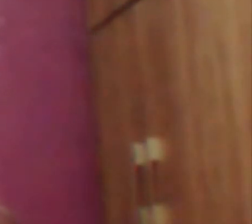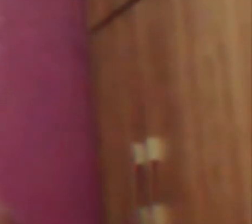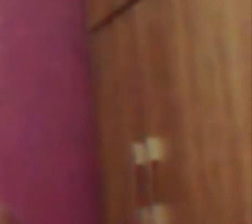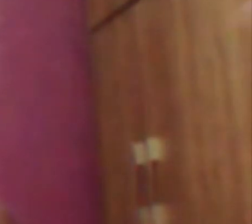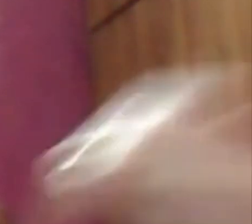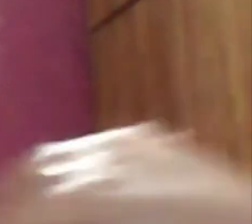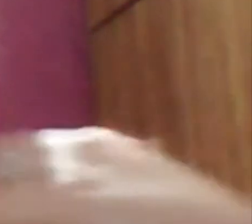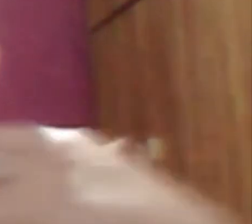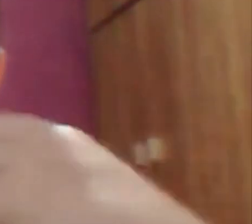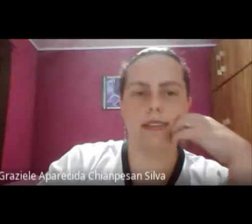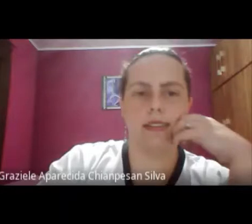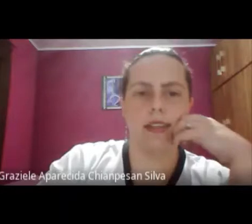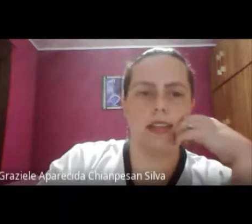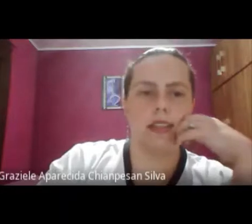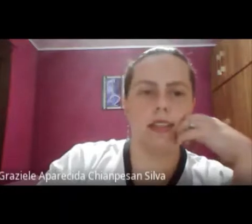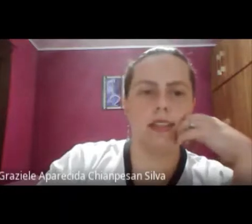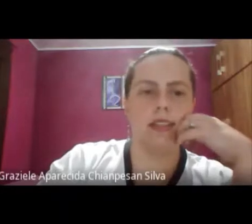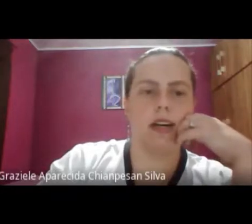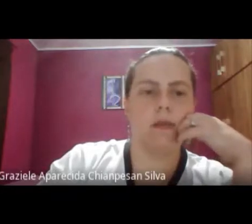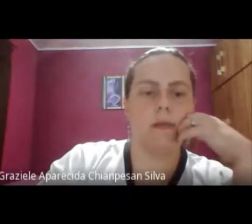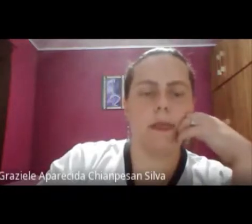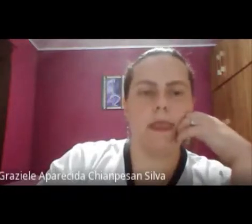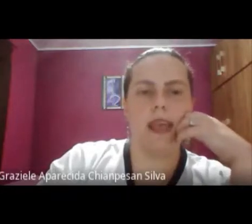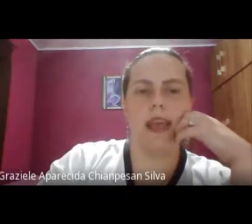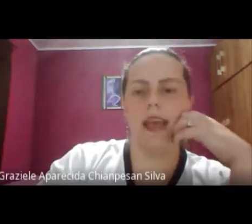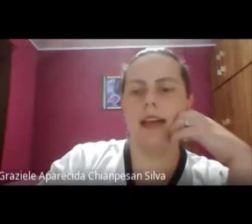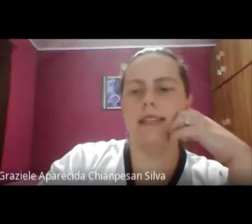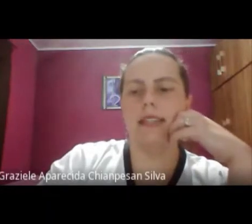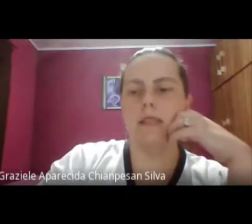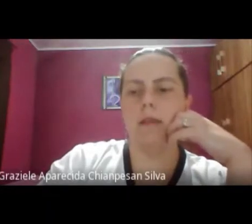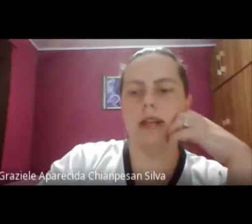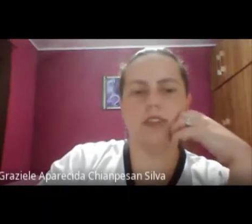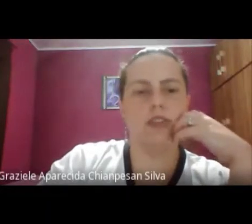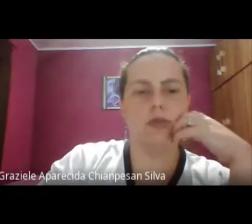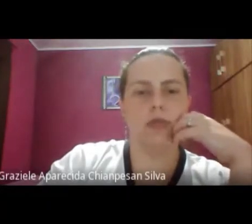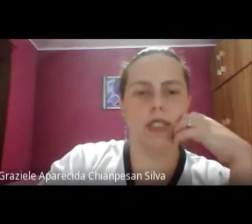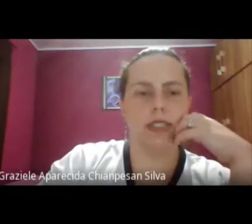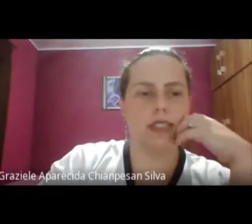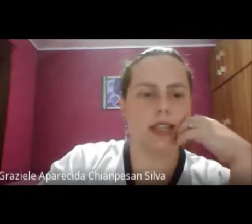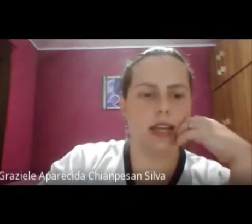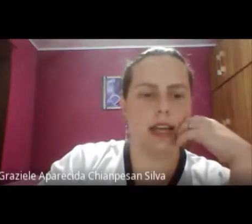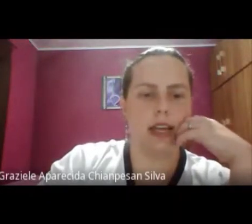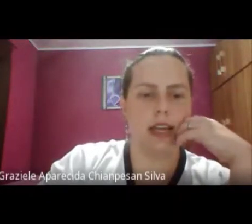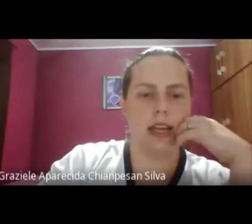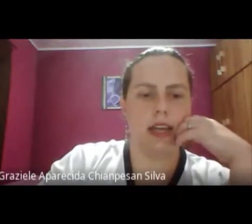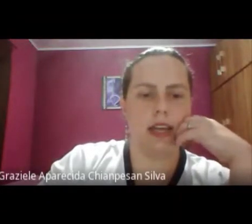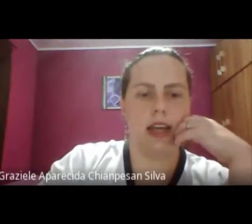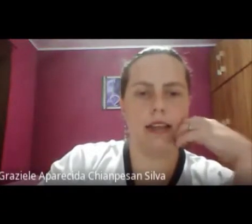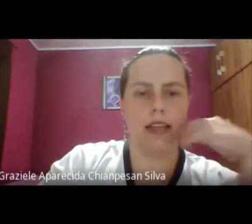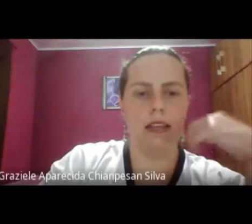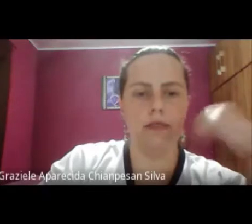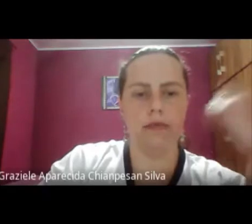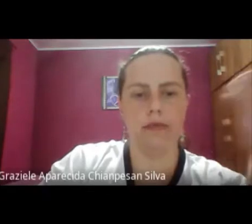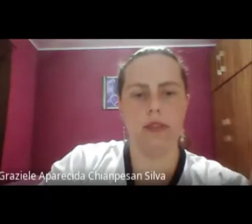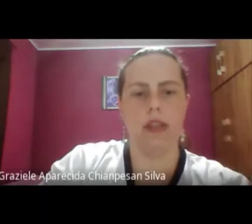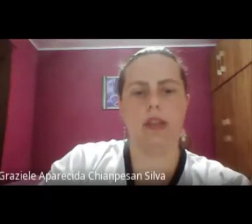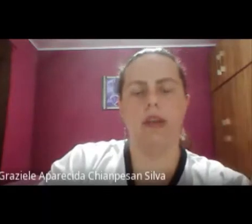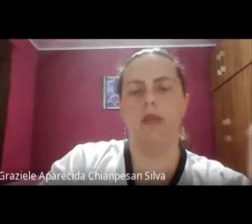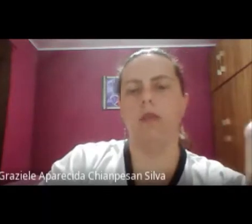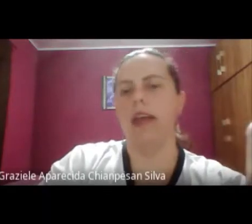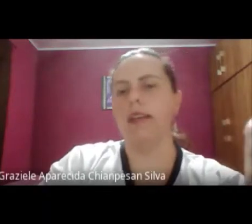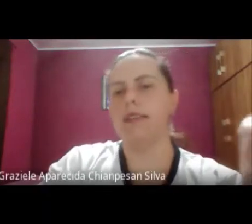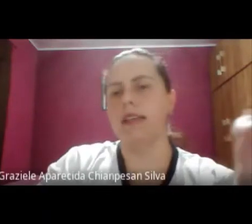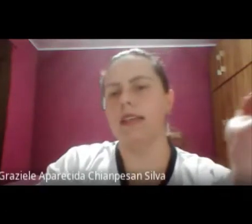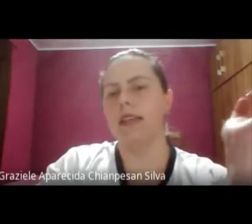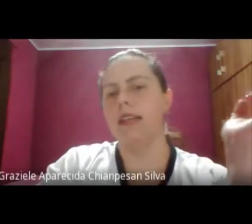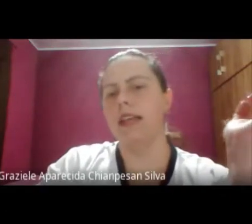partituras convencionais, que são essas partituras aqui,